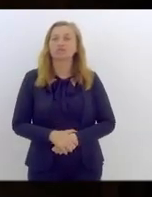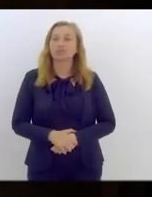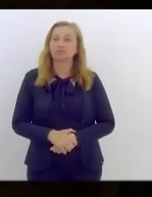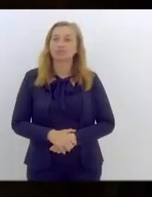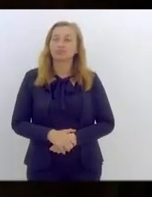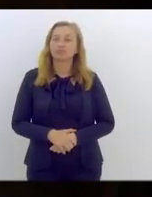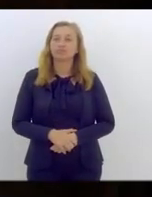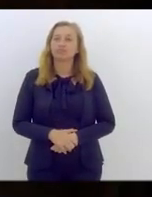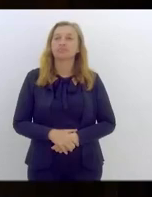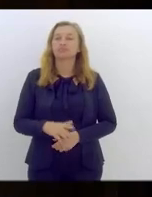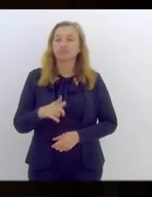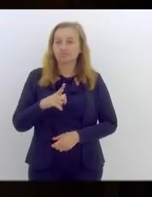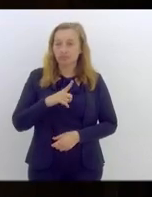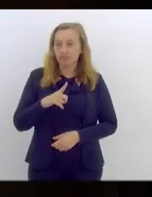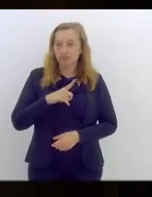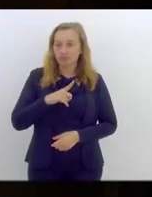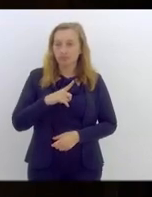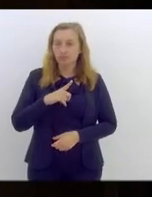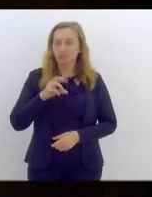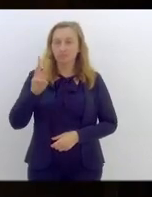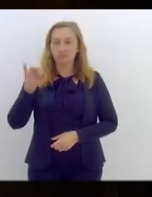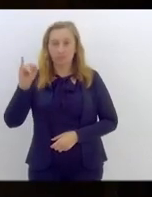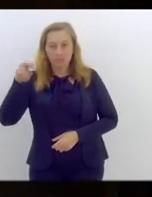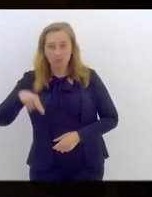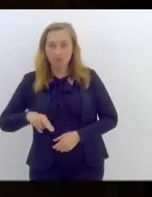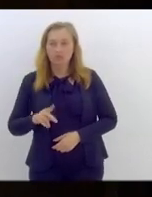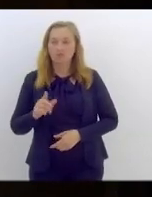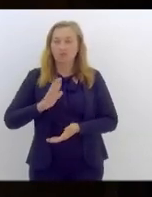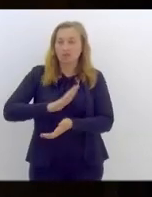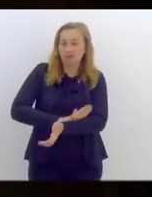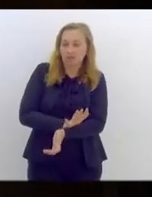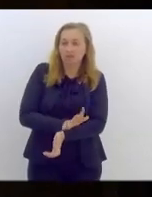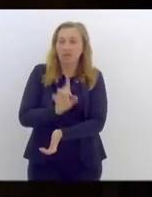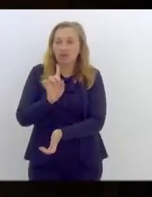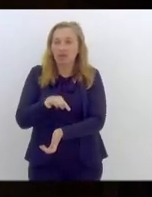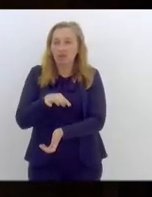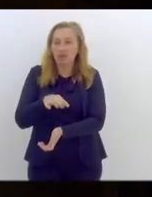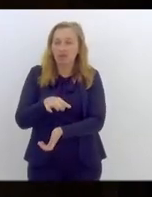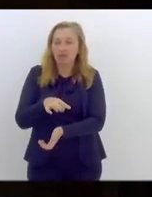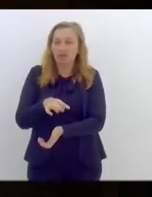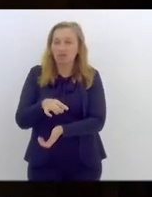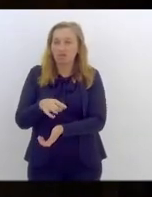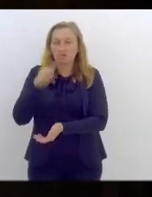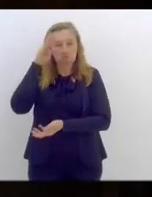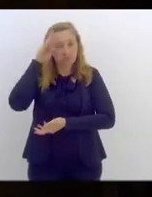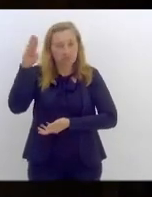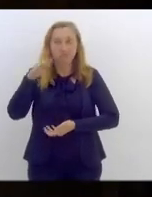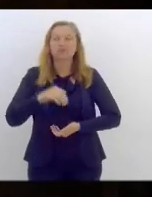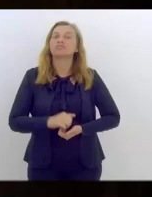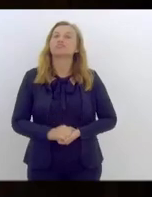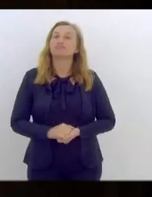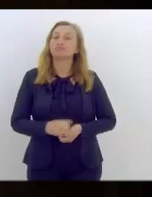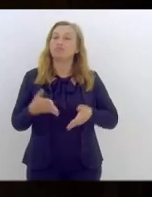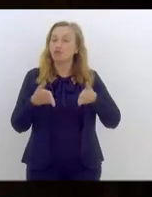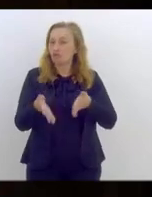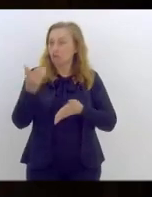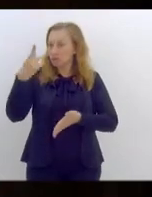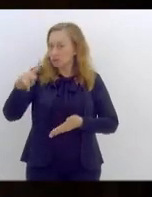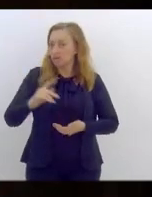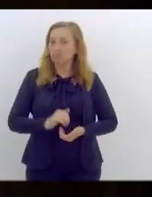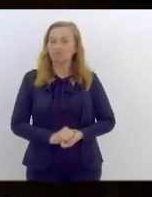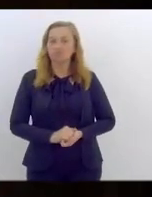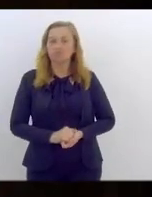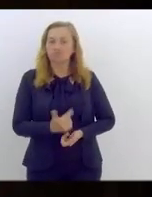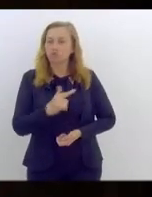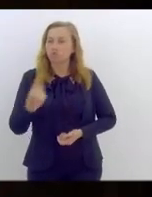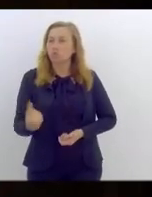o Prudente estivesse, a questão do racismo, para ele, era o principal, era o seu foco. Não tinha